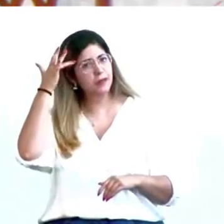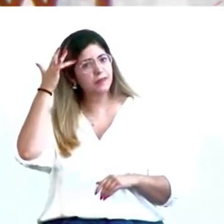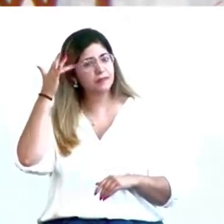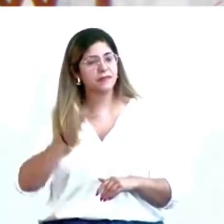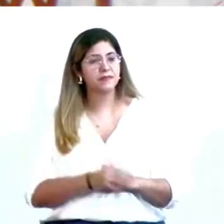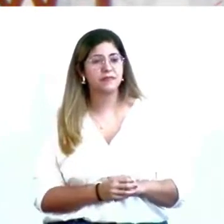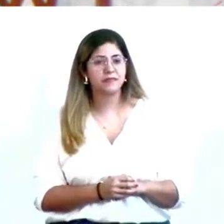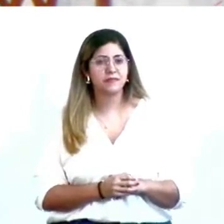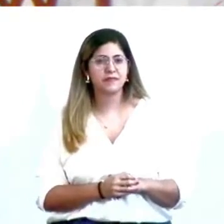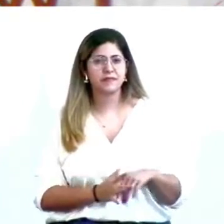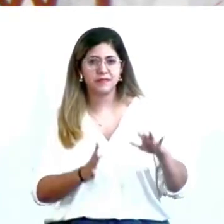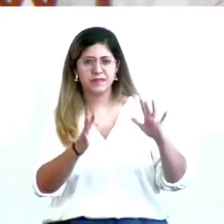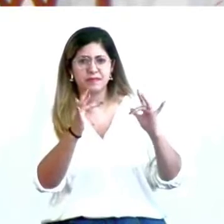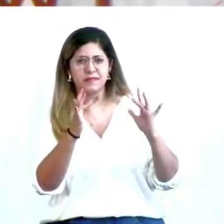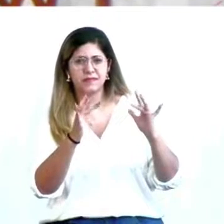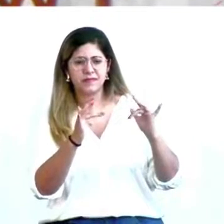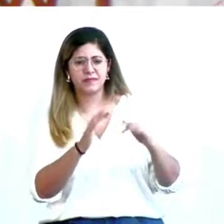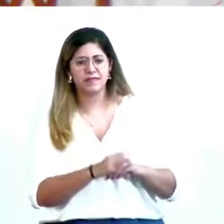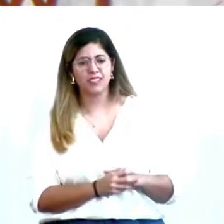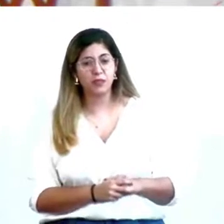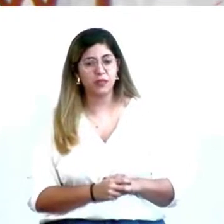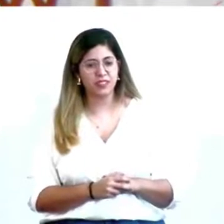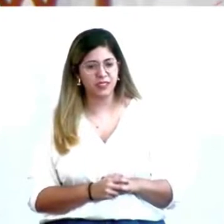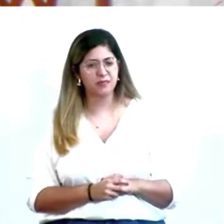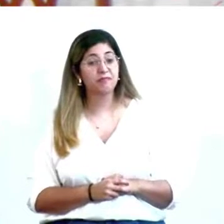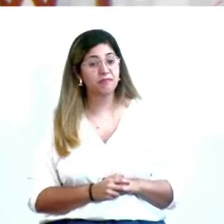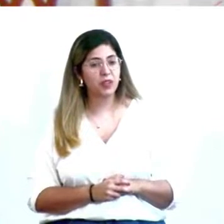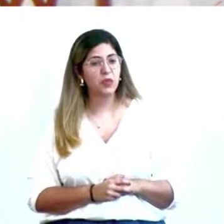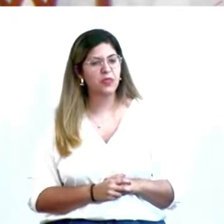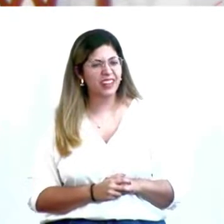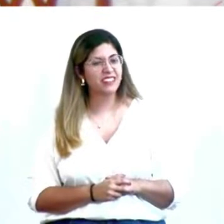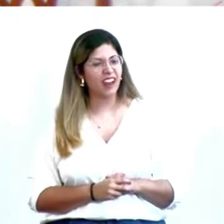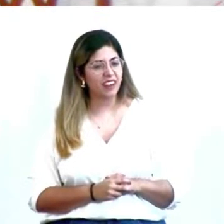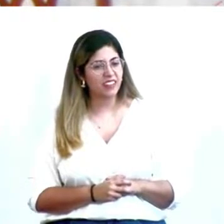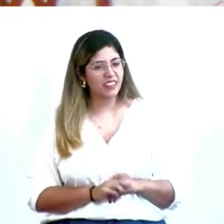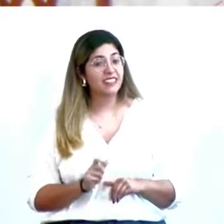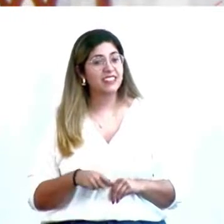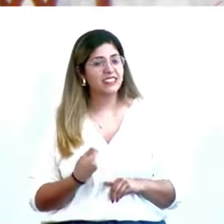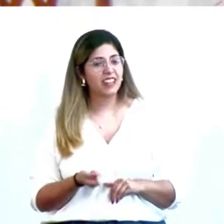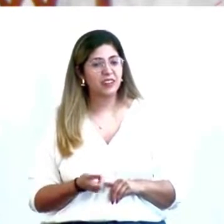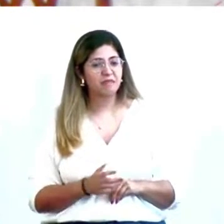a flertar com aquilo que é ilícito.